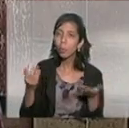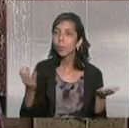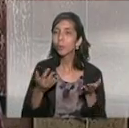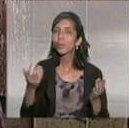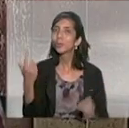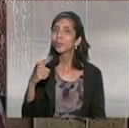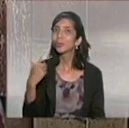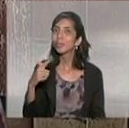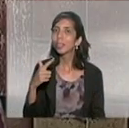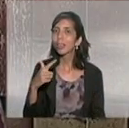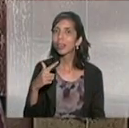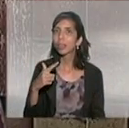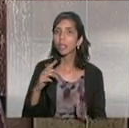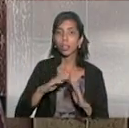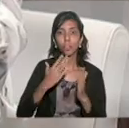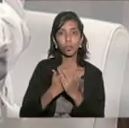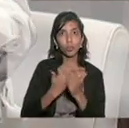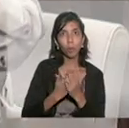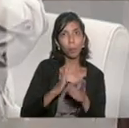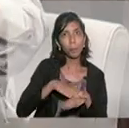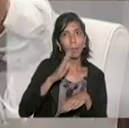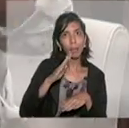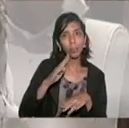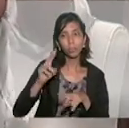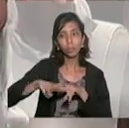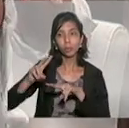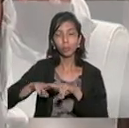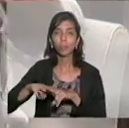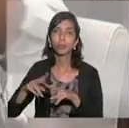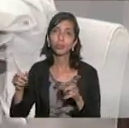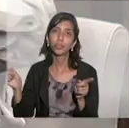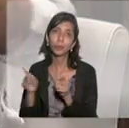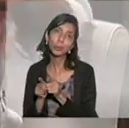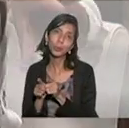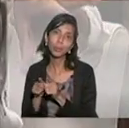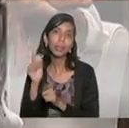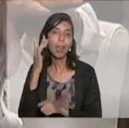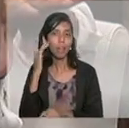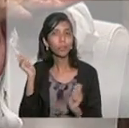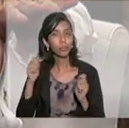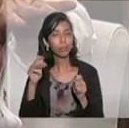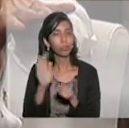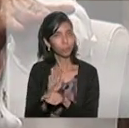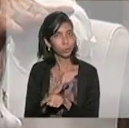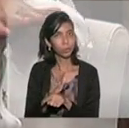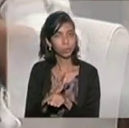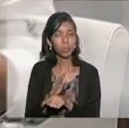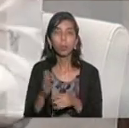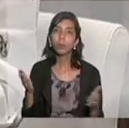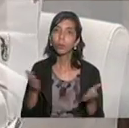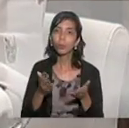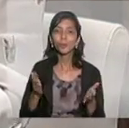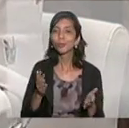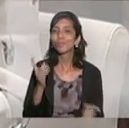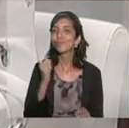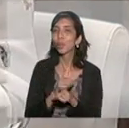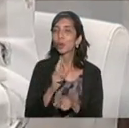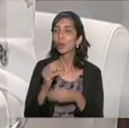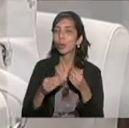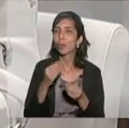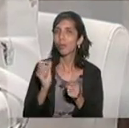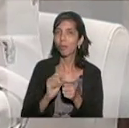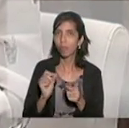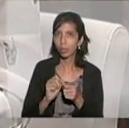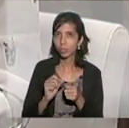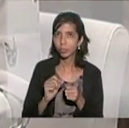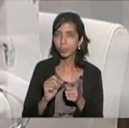não teríamos... Mais escolas, mais leitura, menos presídios. Exatamente. É uma equação que eu acho que funcionaria muito bem, né? Exatamente. Que aqui a gente ainda não